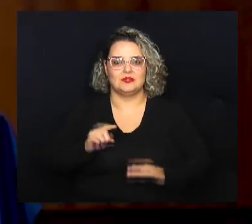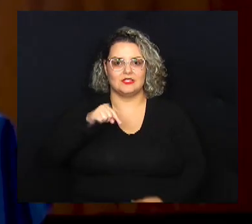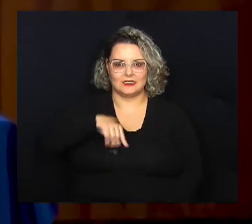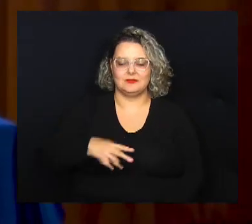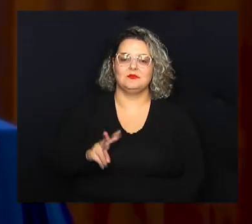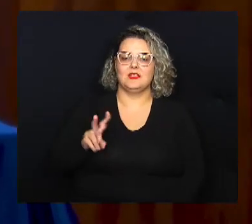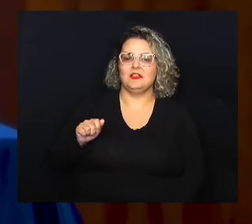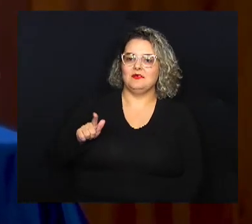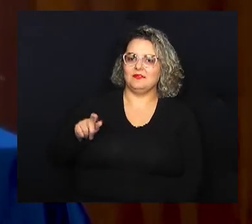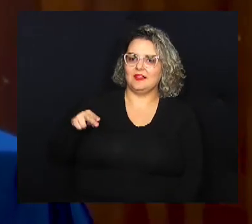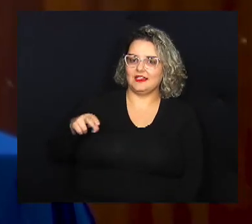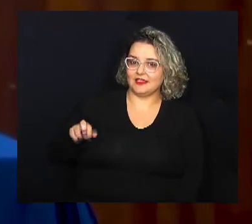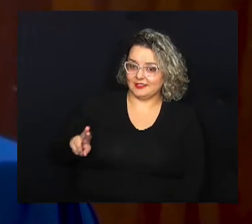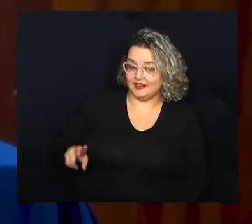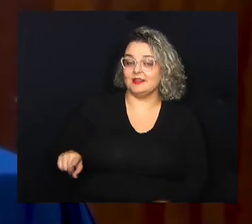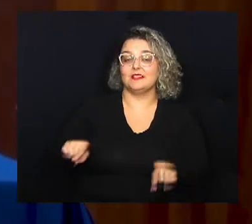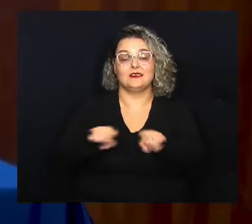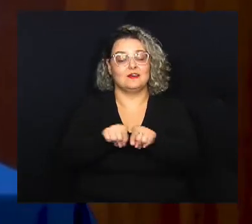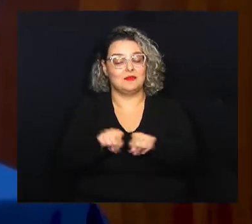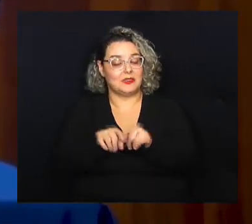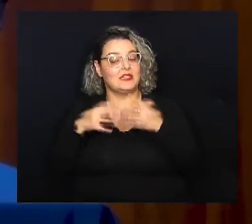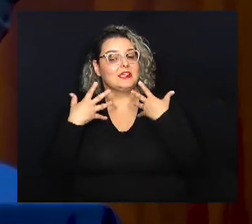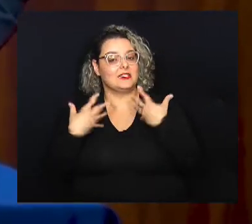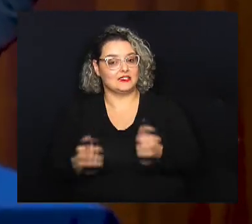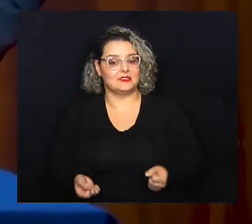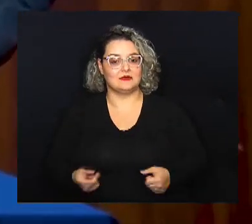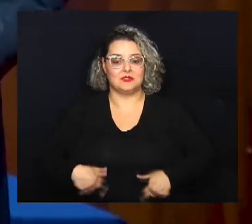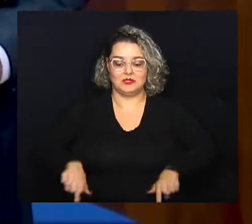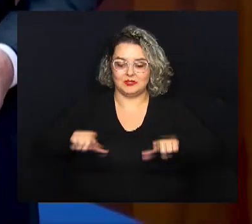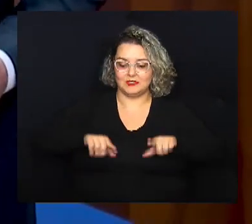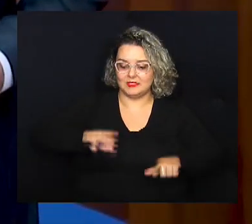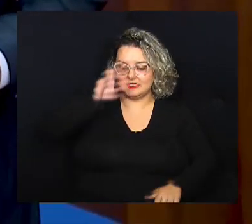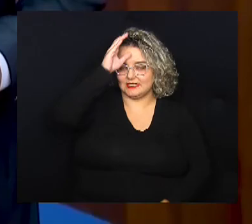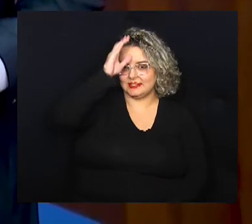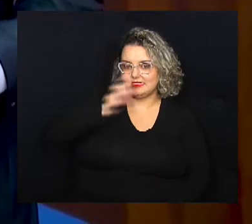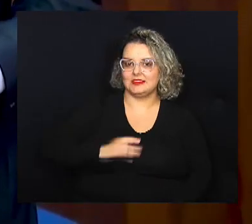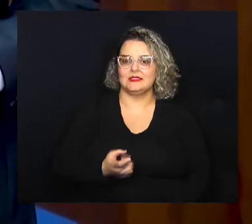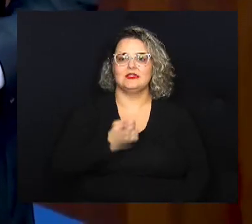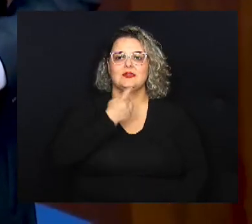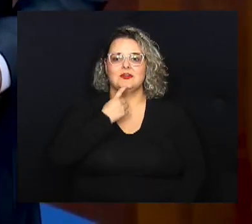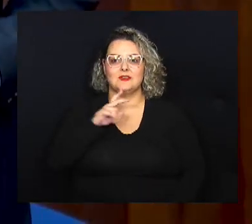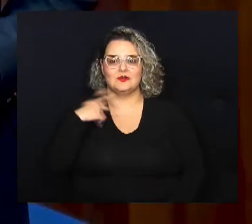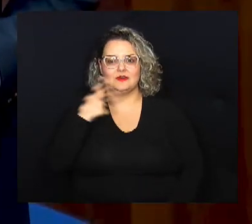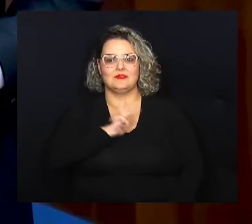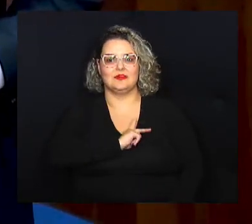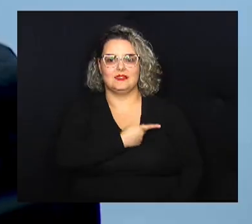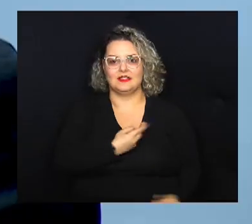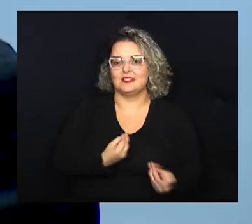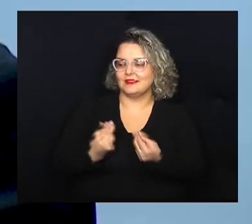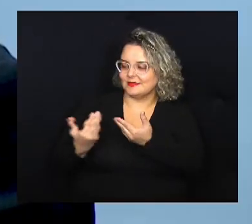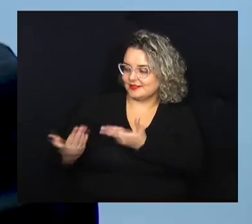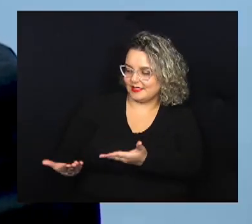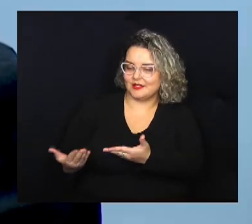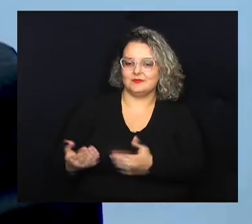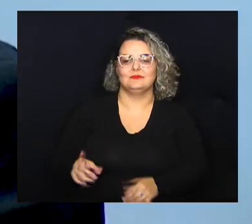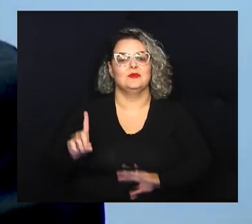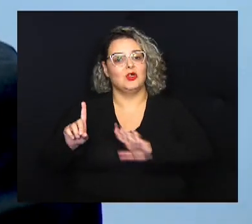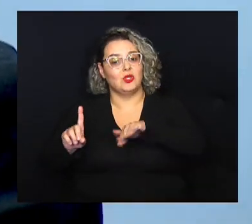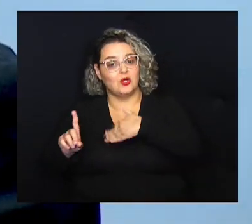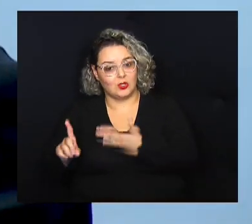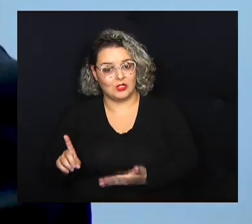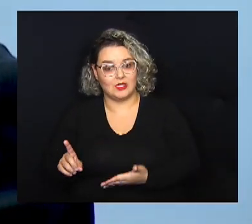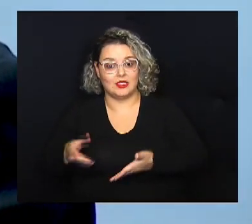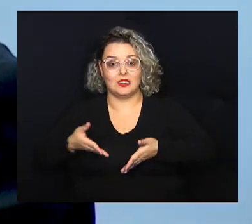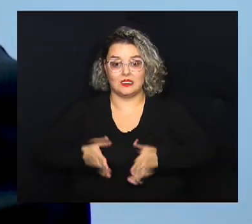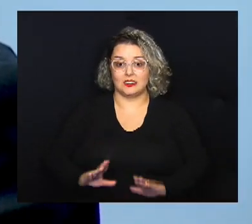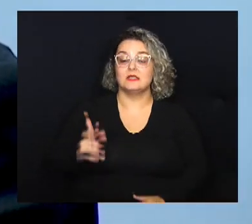Wagner Miranda Vieira também recebeu o título de cidadão campineiro do vereador Paulo Haddad. O homenageado é nascido em